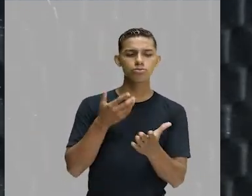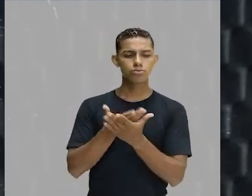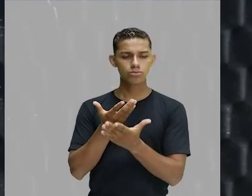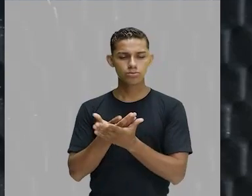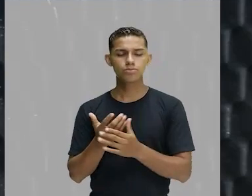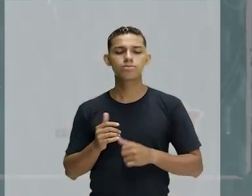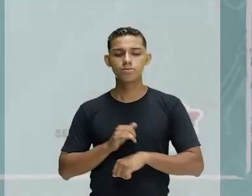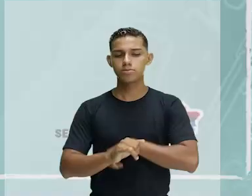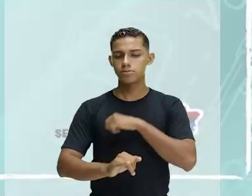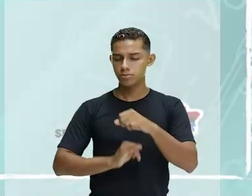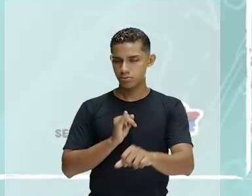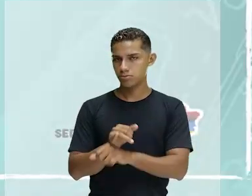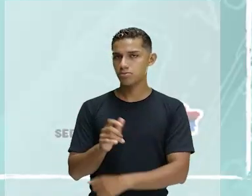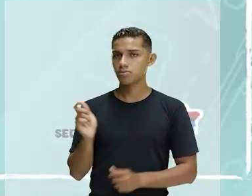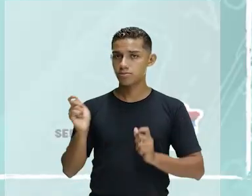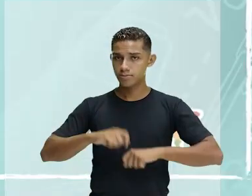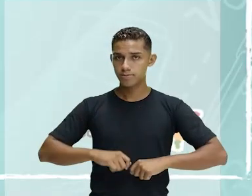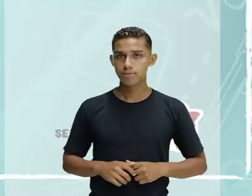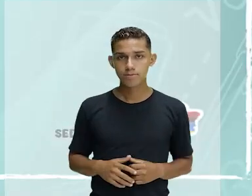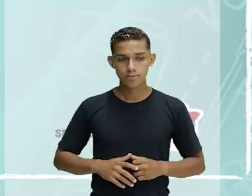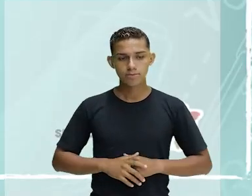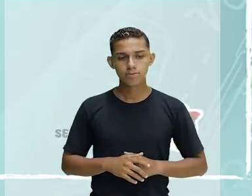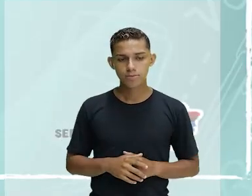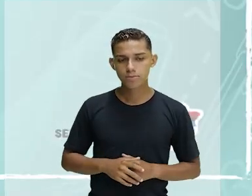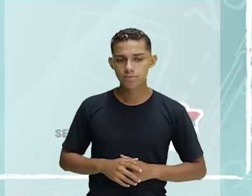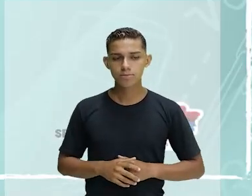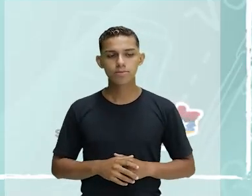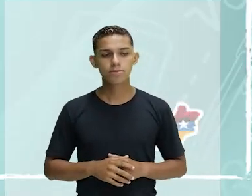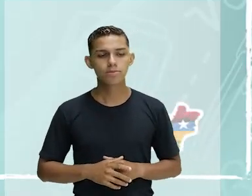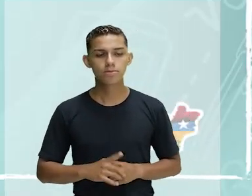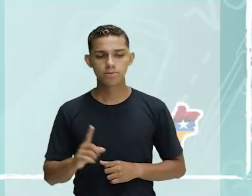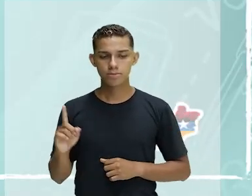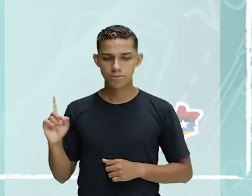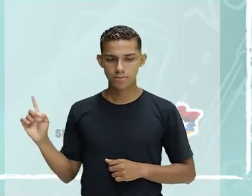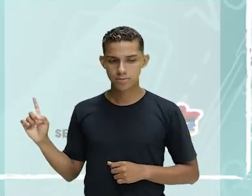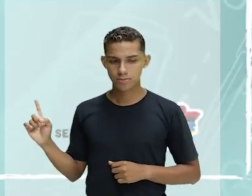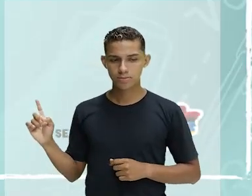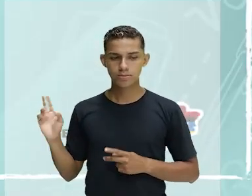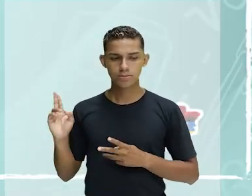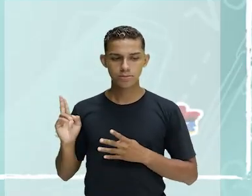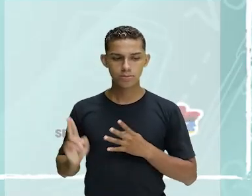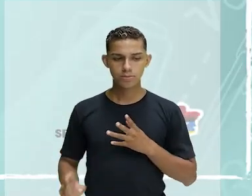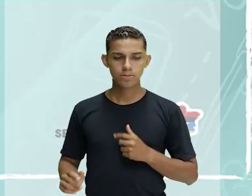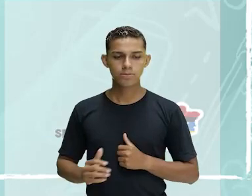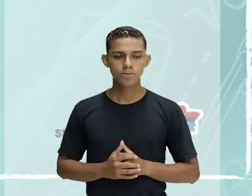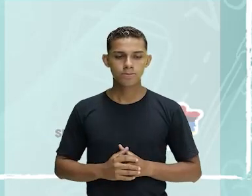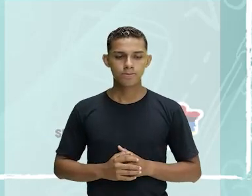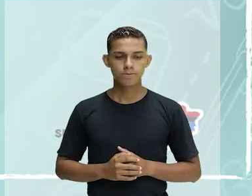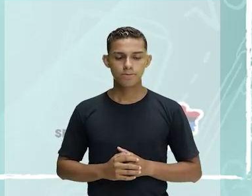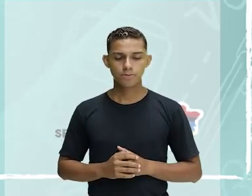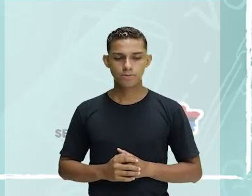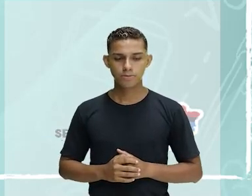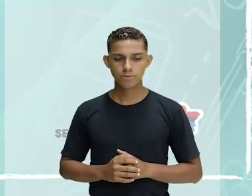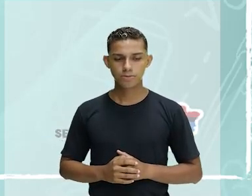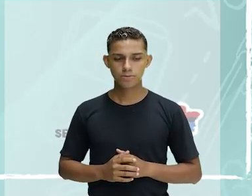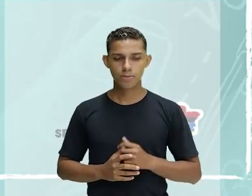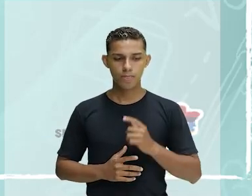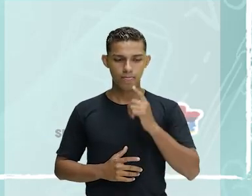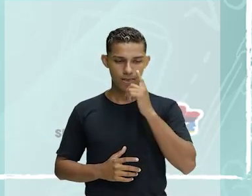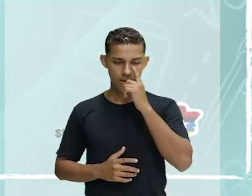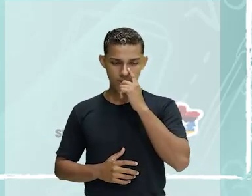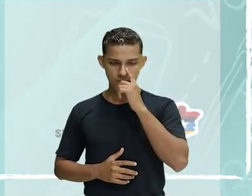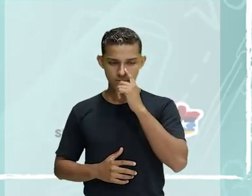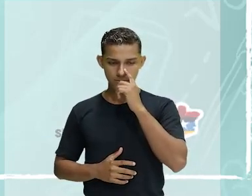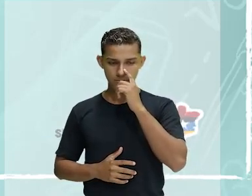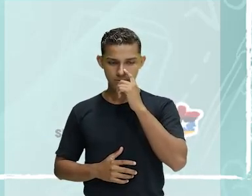isso serve a internet. Então, Cabaceiras, na Paraíba, Gravatá, Pernambuco, Venda Nova do Imigrante, Espírito Santo,